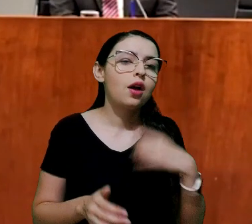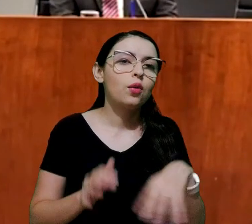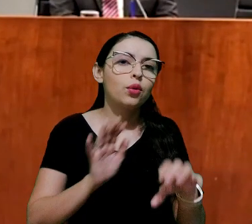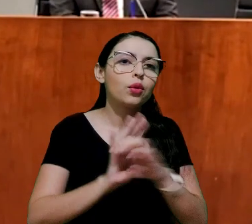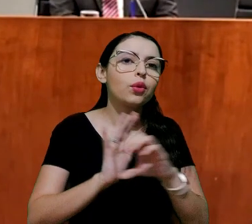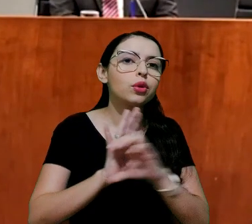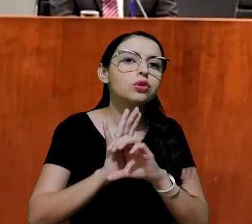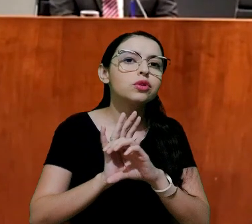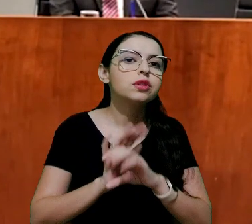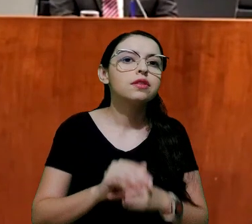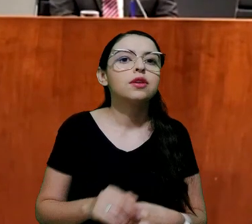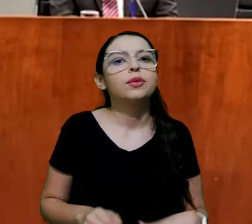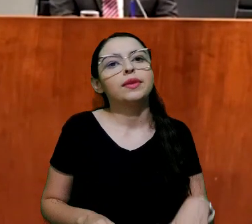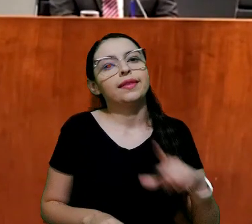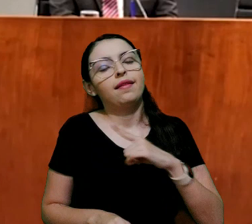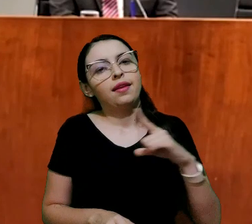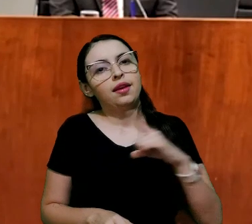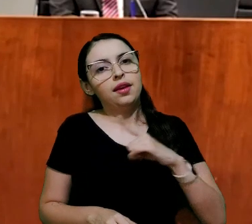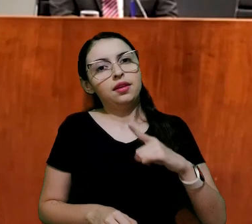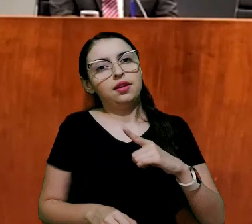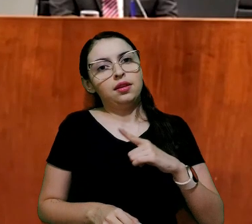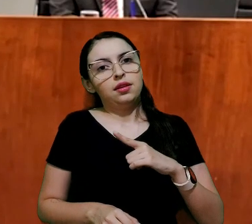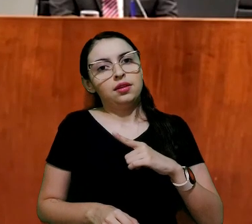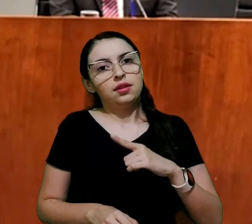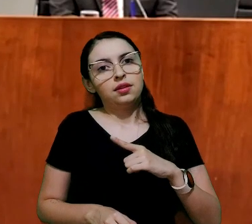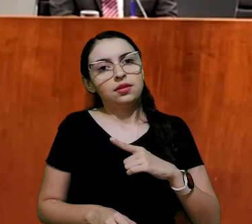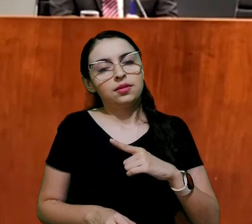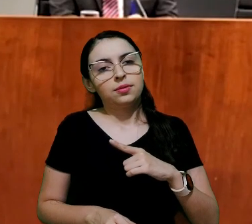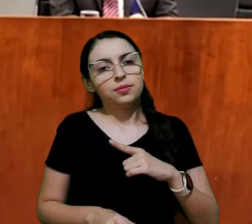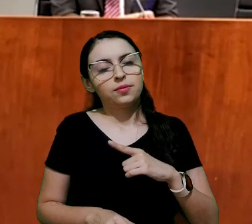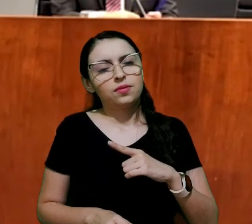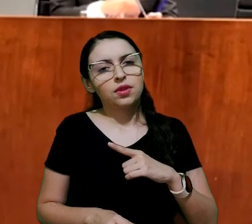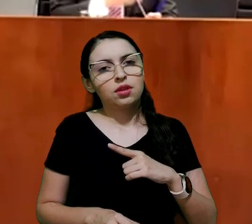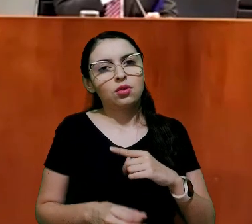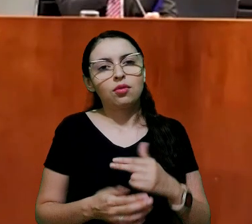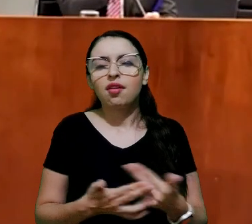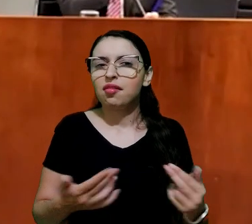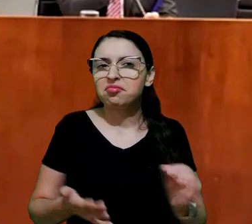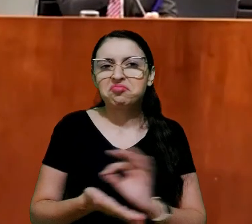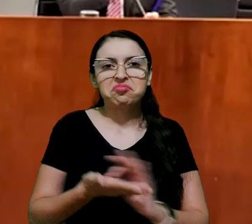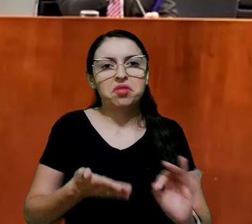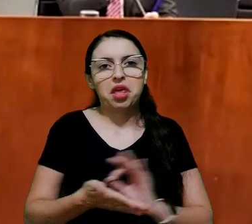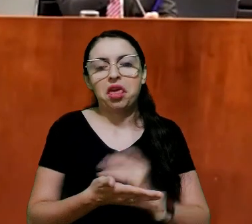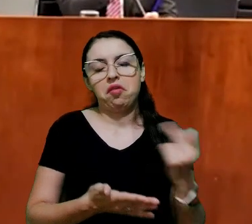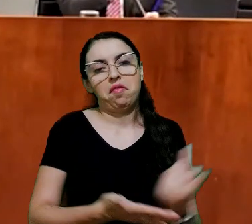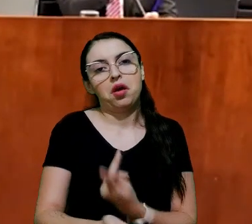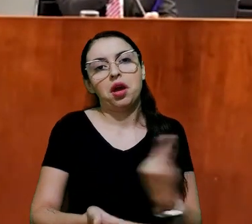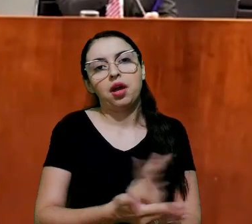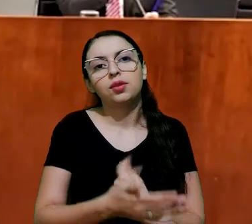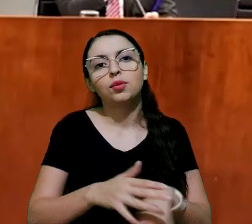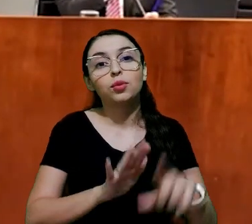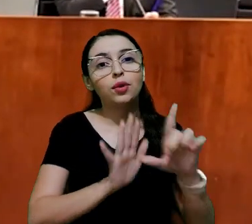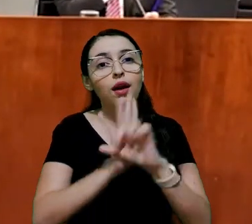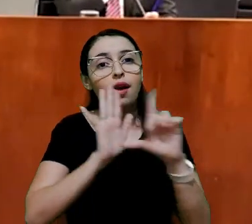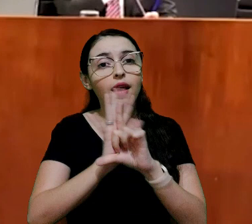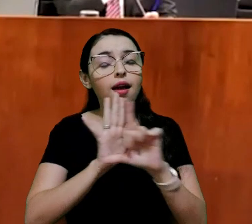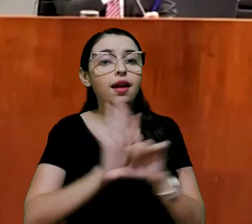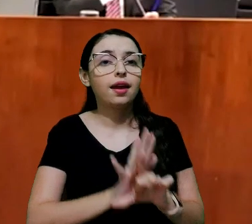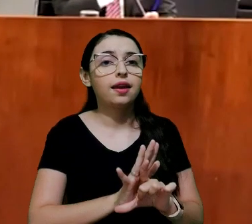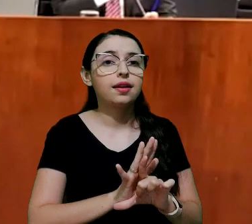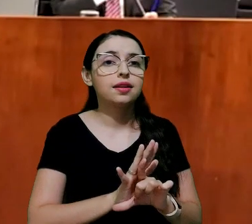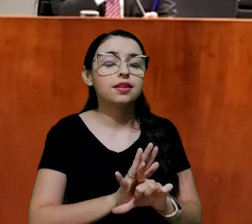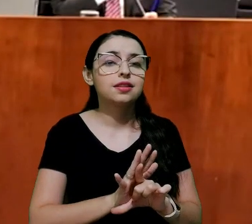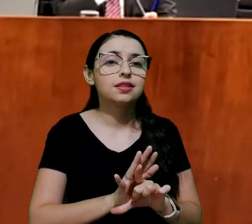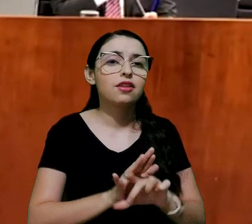sido beliscado por leis esparsas que vão descodificando o